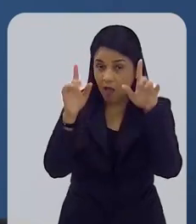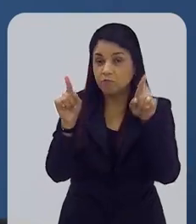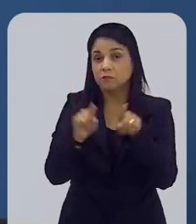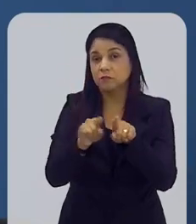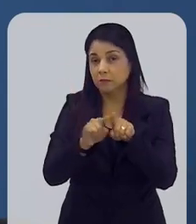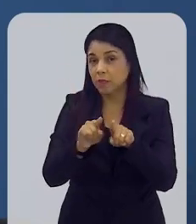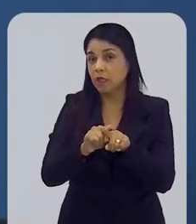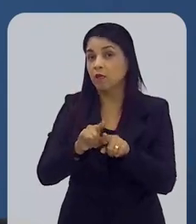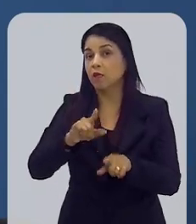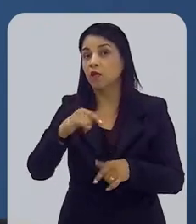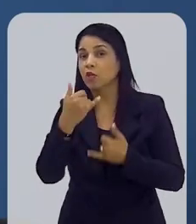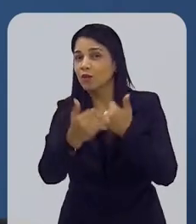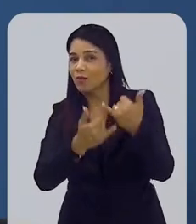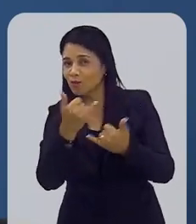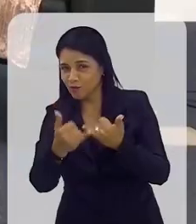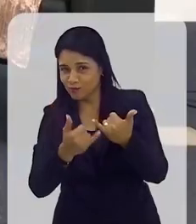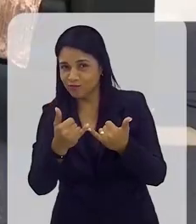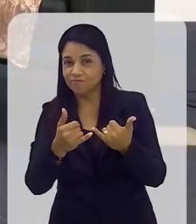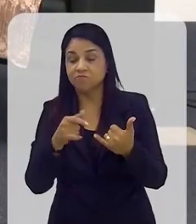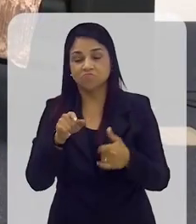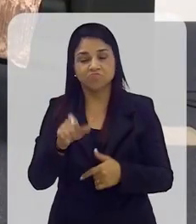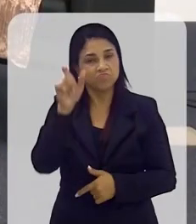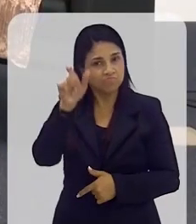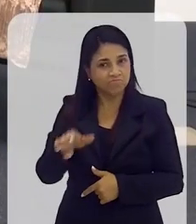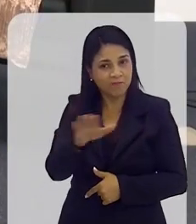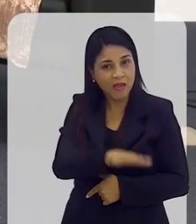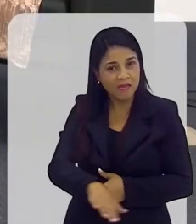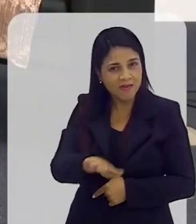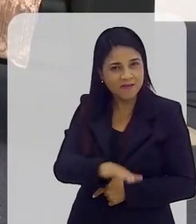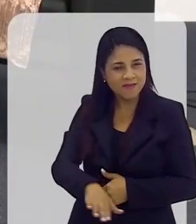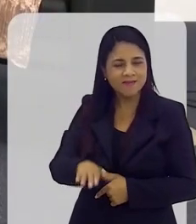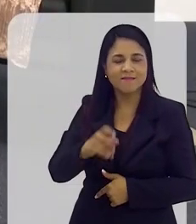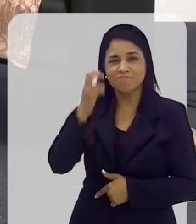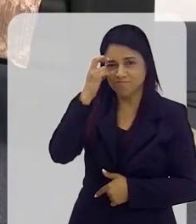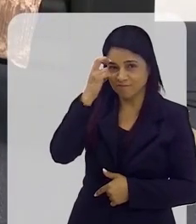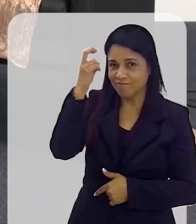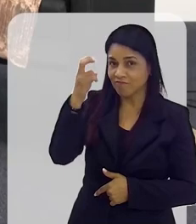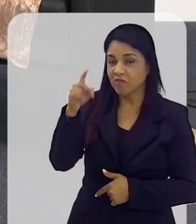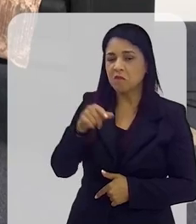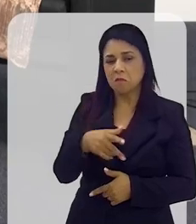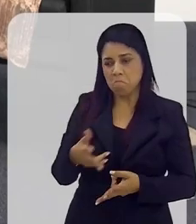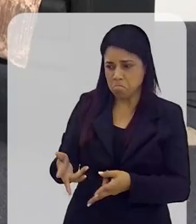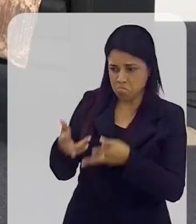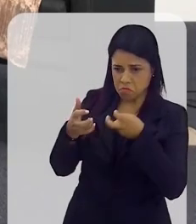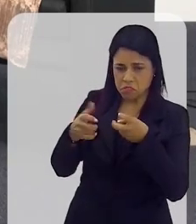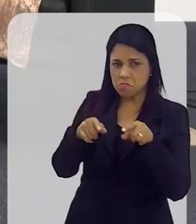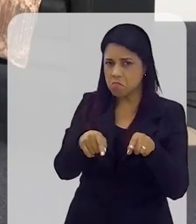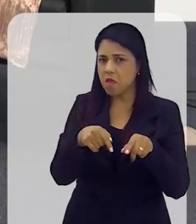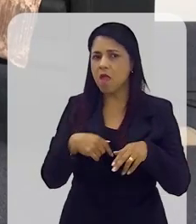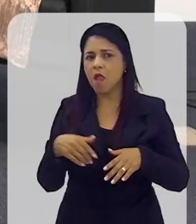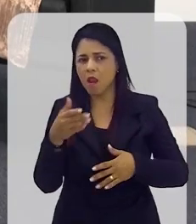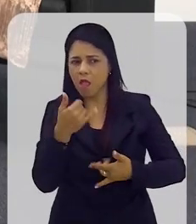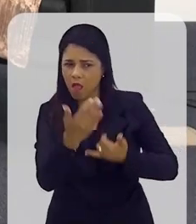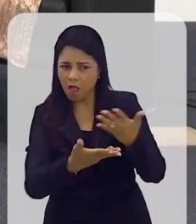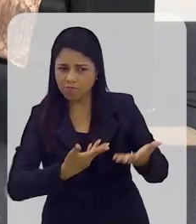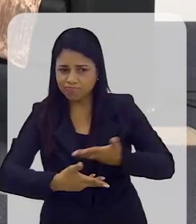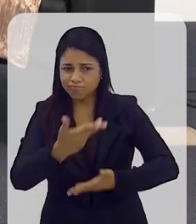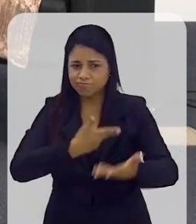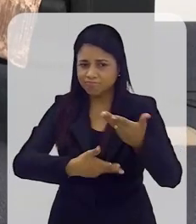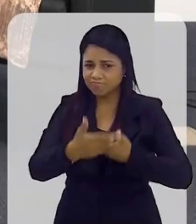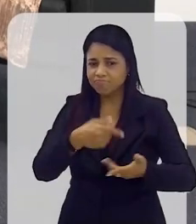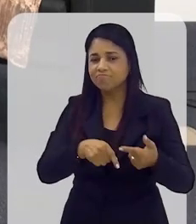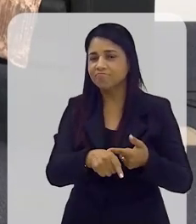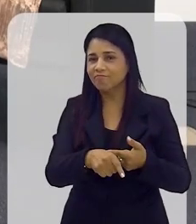muito, muito inteligente, assim. E para dobrar... Dá para perceber que ele é bem articulado. Ele é bem articulado. Para dobrar